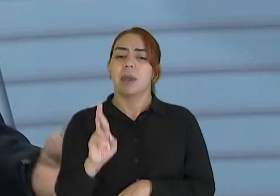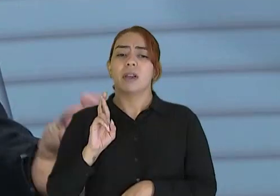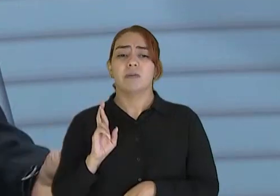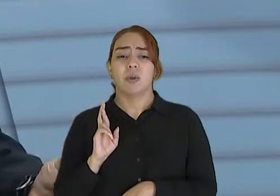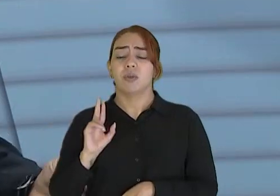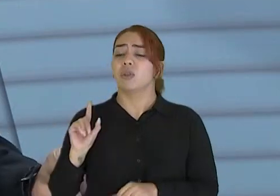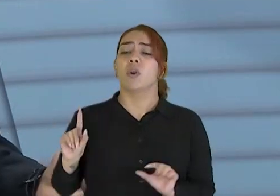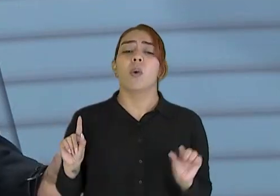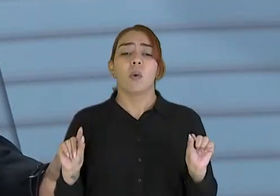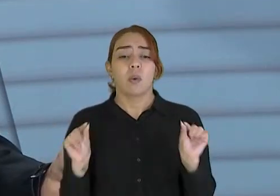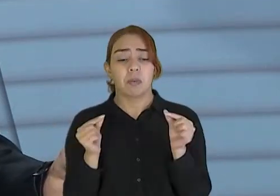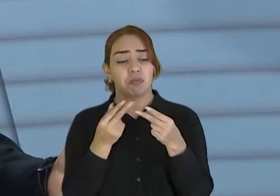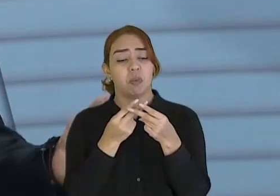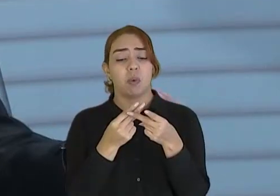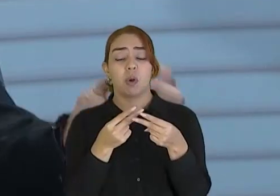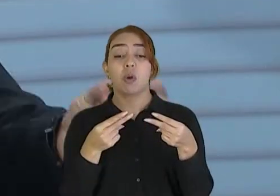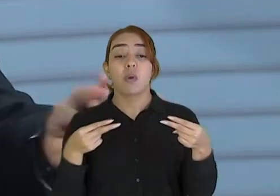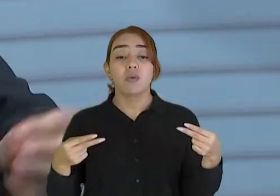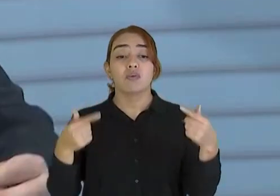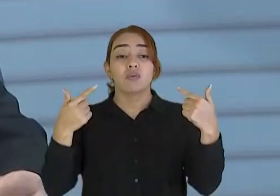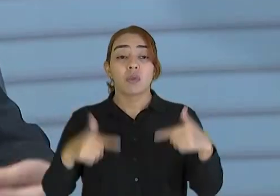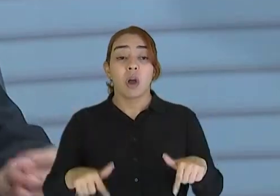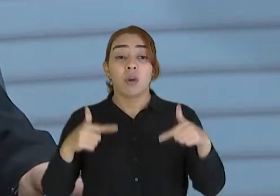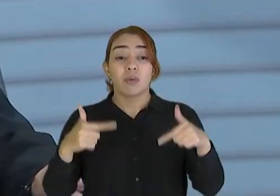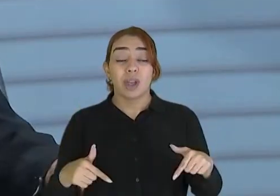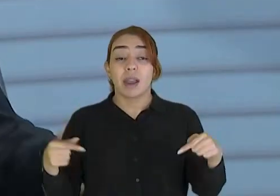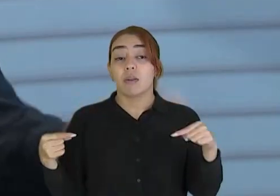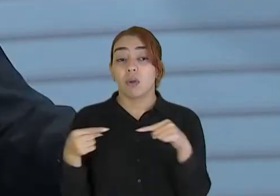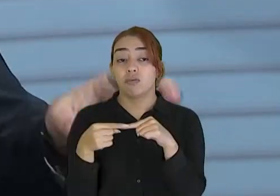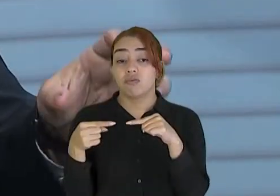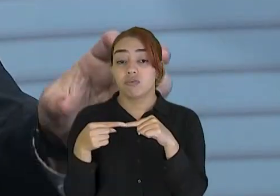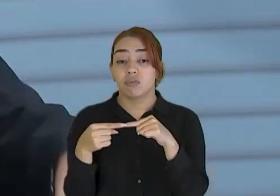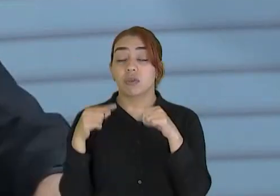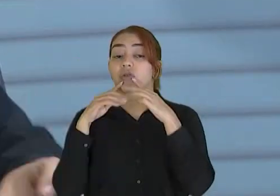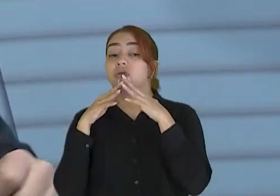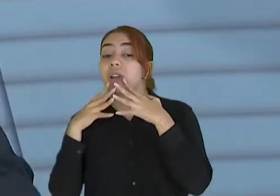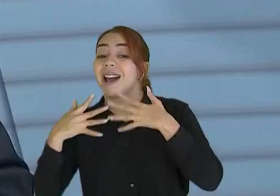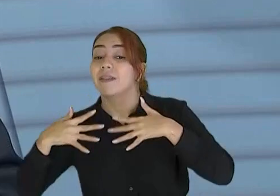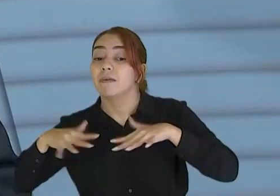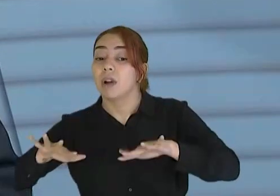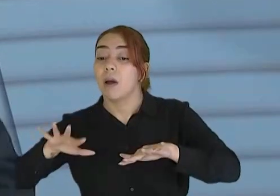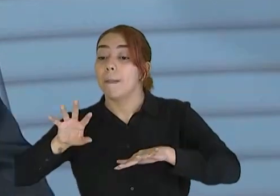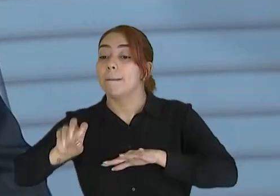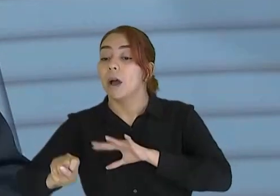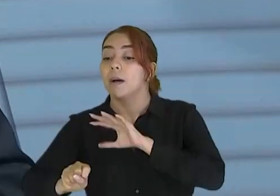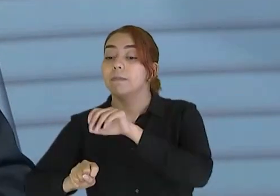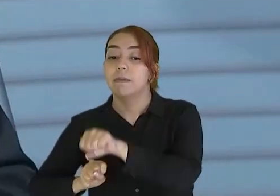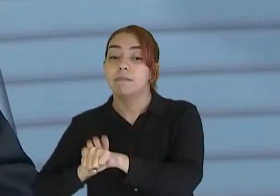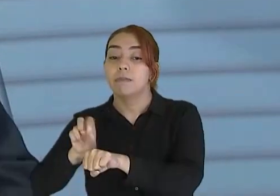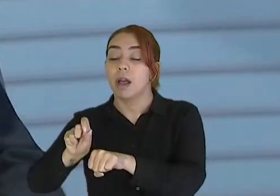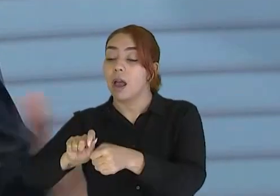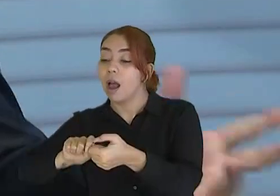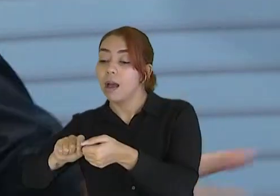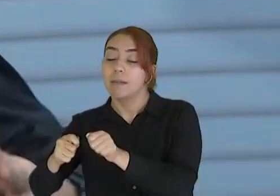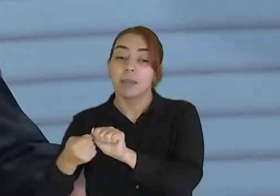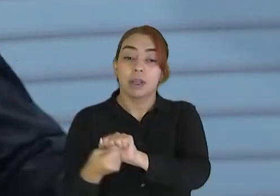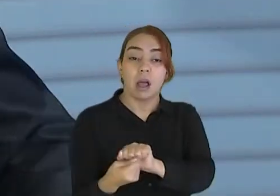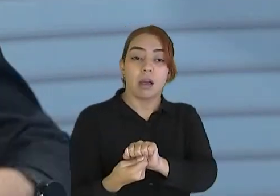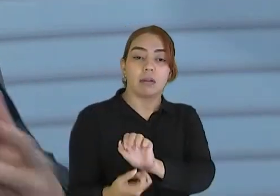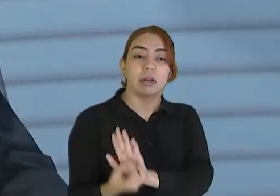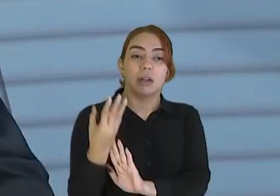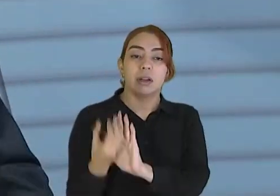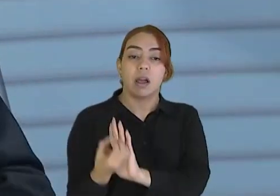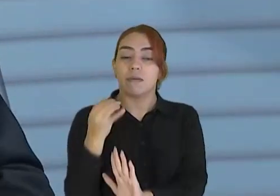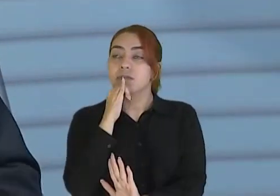produtos realizado direto ou diretamente com recursos do meio ambiente. Qualquer coisa. Ou seja, tudo nós vivemos,